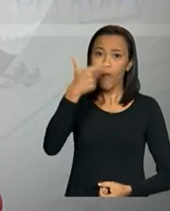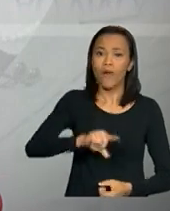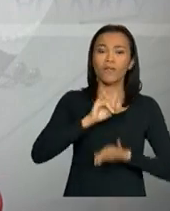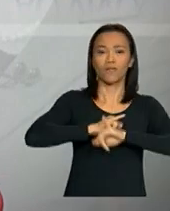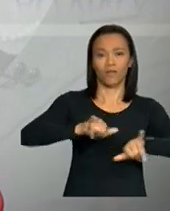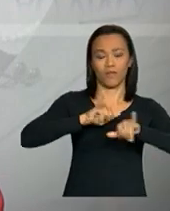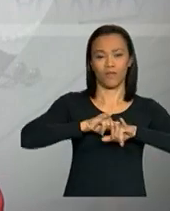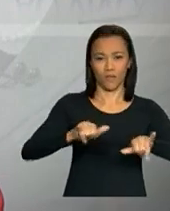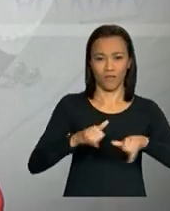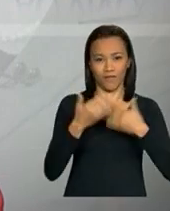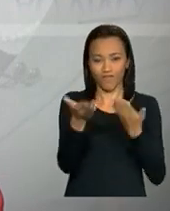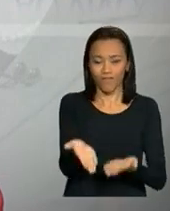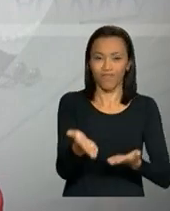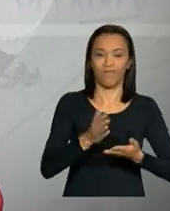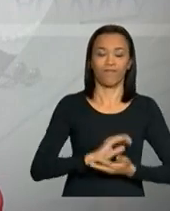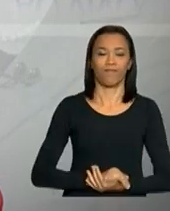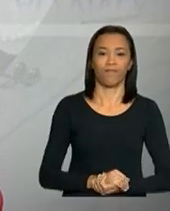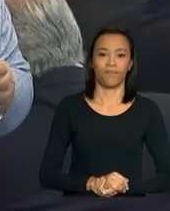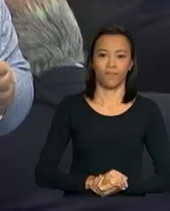outras informações. Carol!